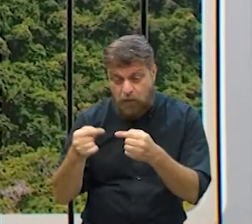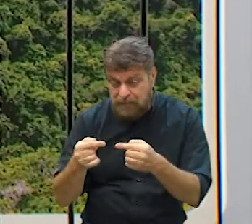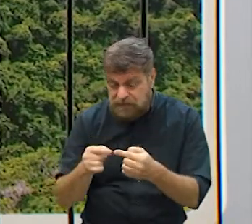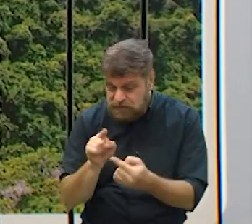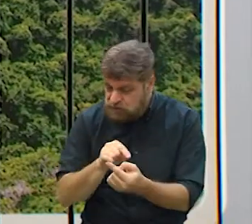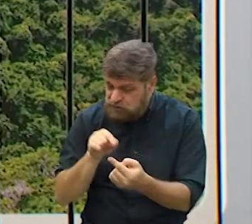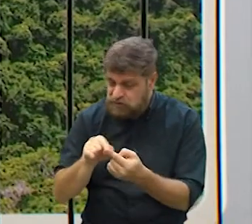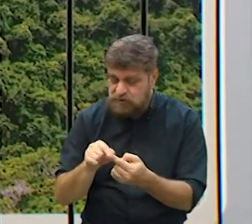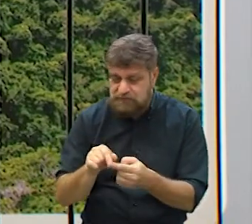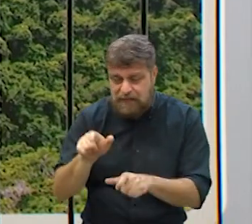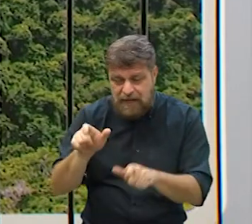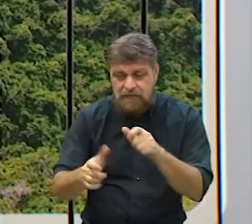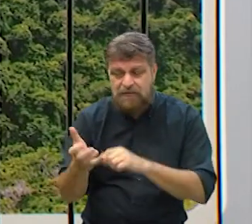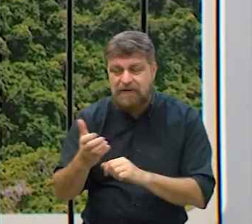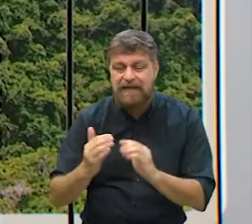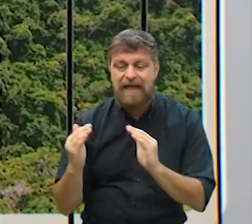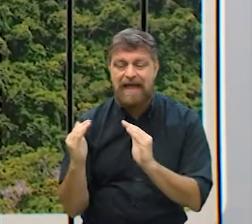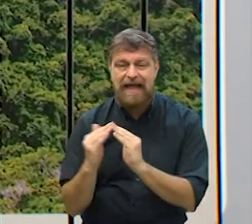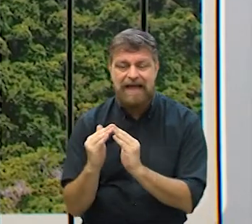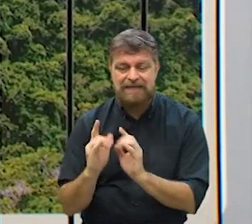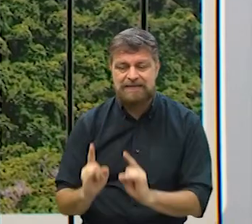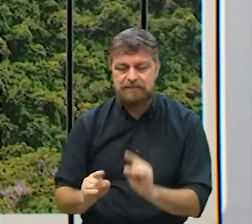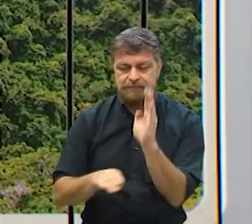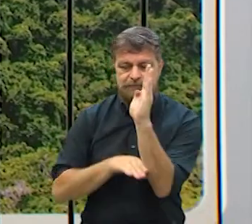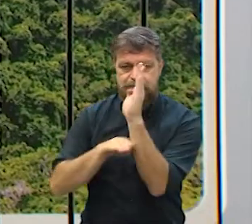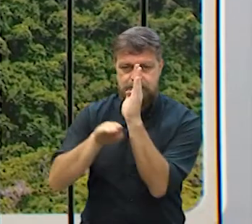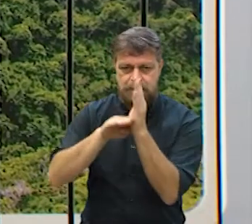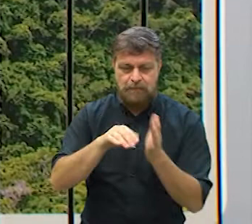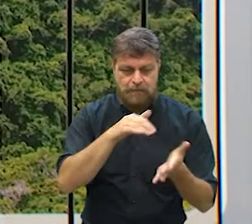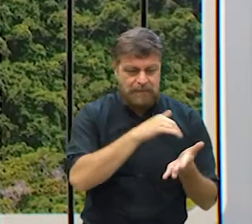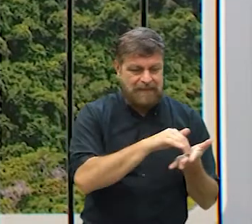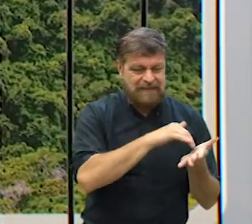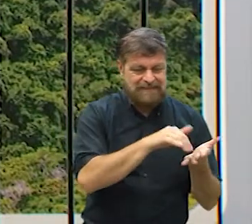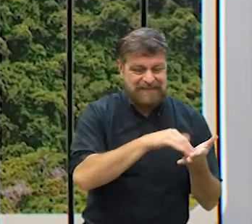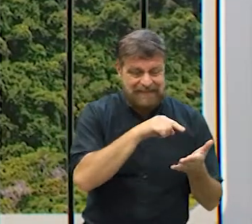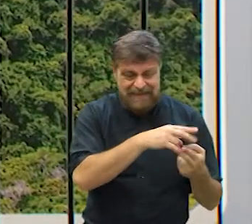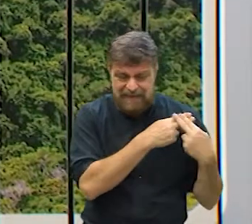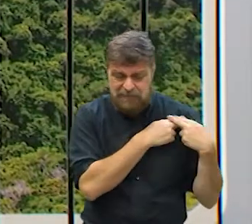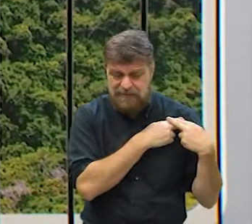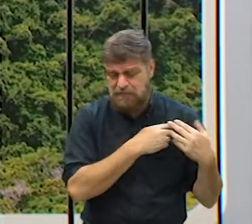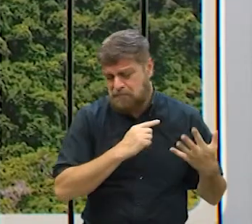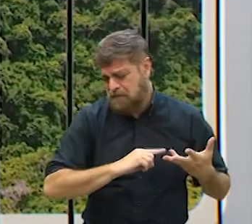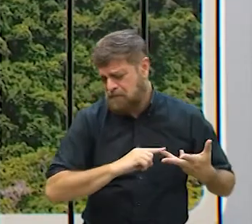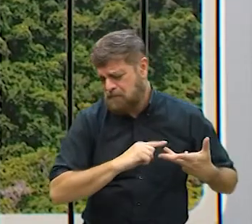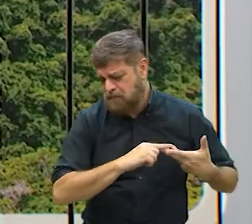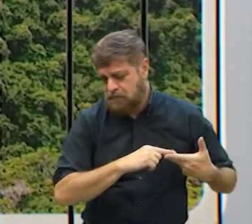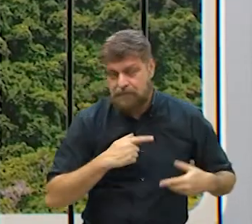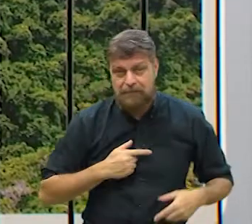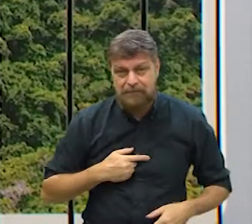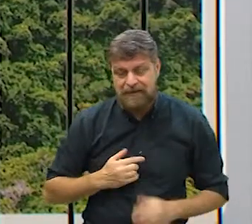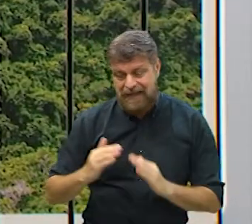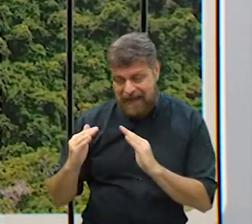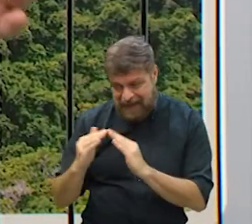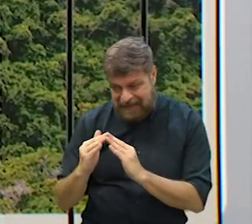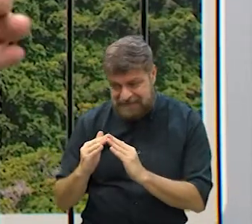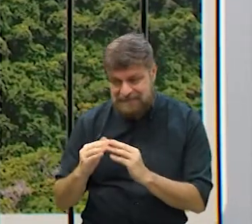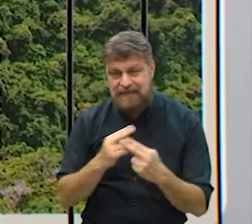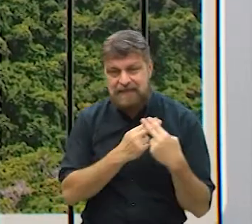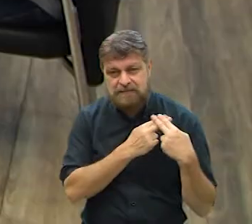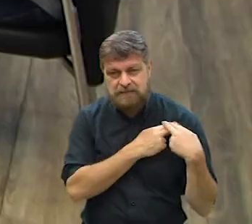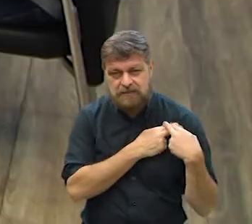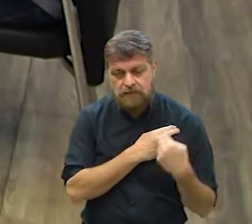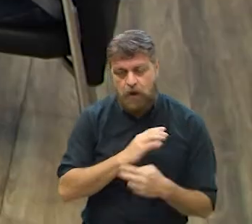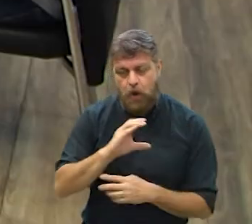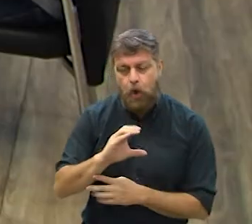moradia. Secretaria de Urbanismo não cuida só de moradia, cuida de tudo. Moradia tem que ser a Coab, porque aí a coisa